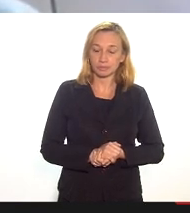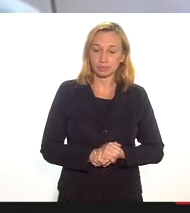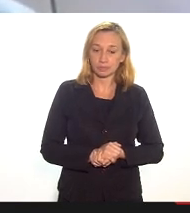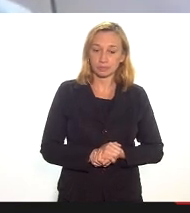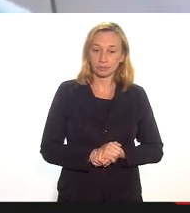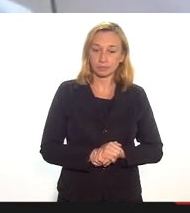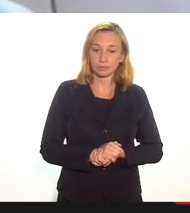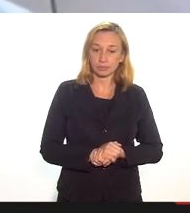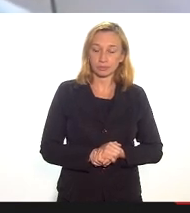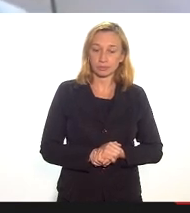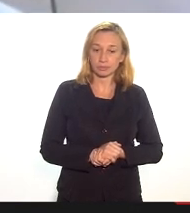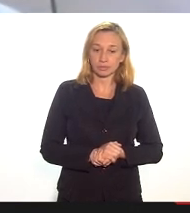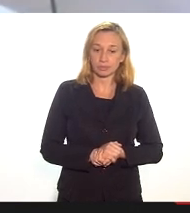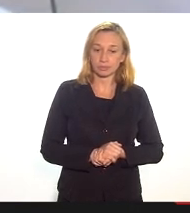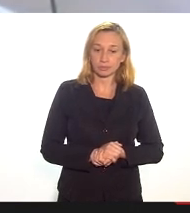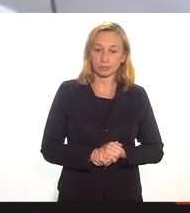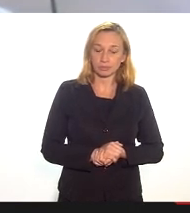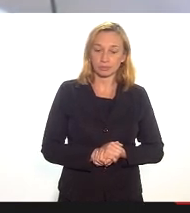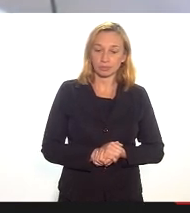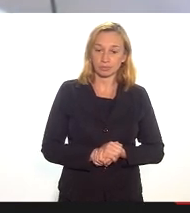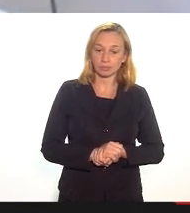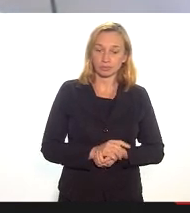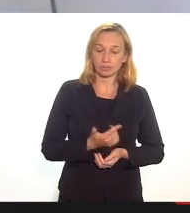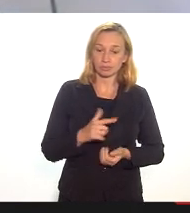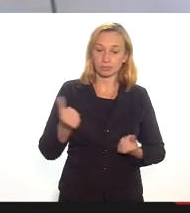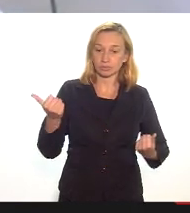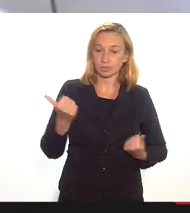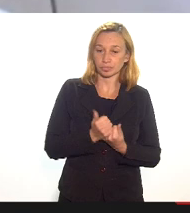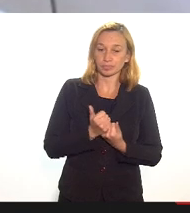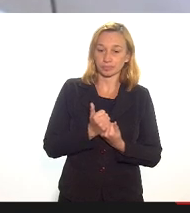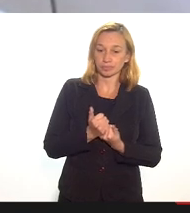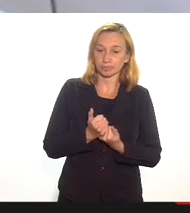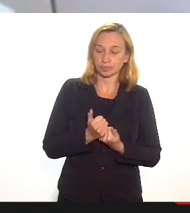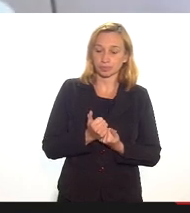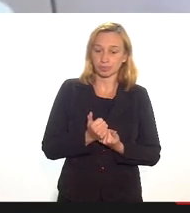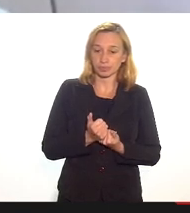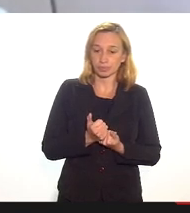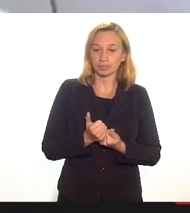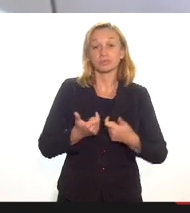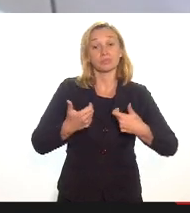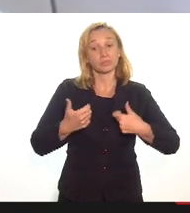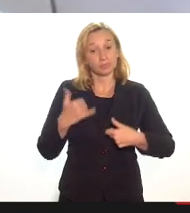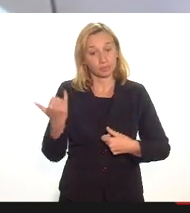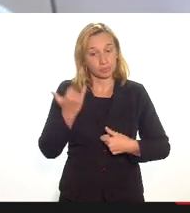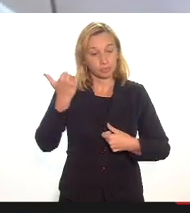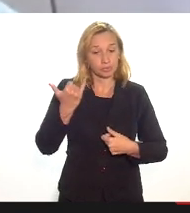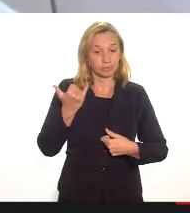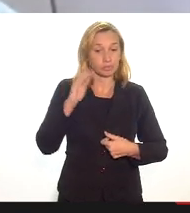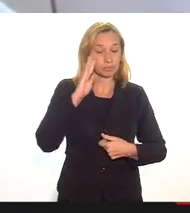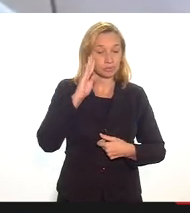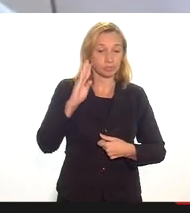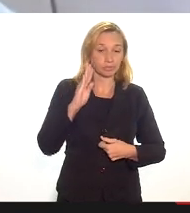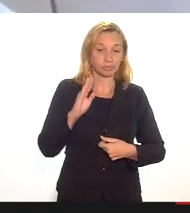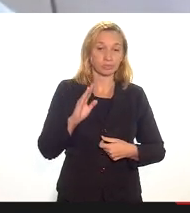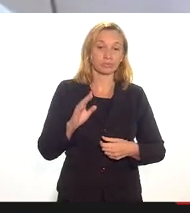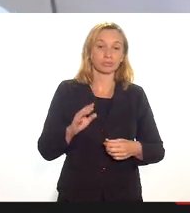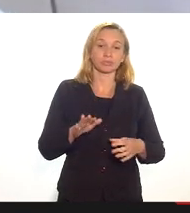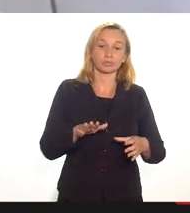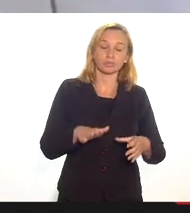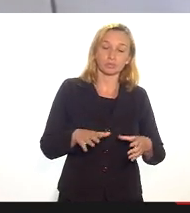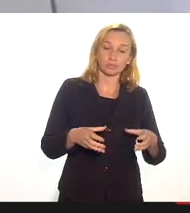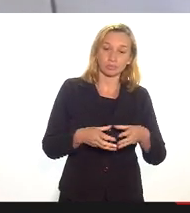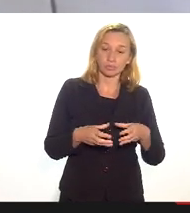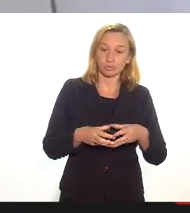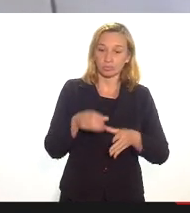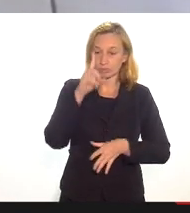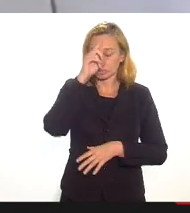sem, ou prescindindo e sem o apoio absolutamente que seria necessário e fundamental das unidades hospitalares. A gente está falando